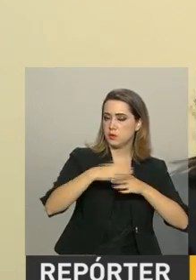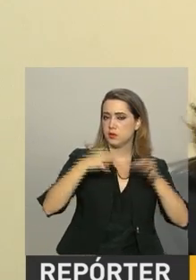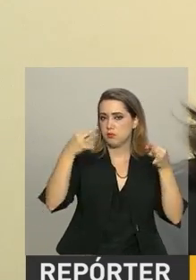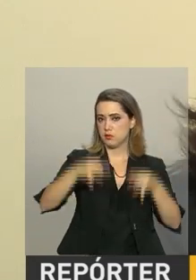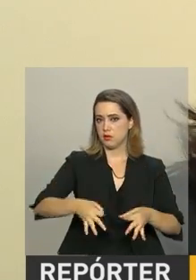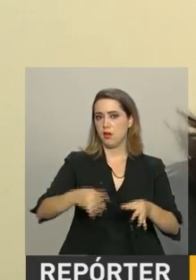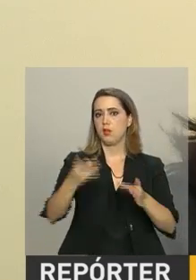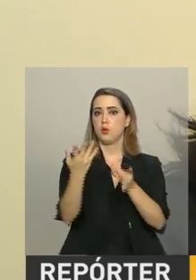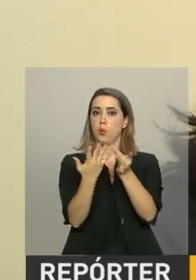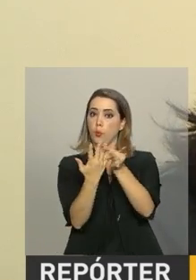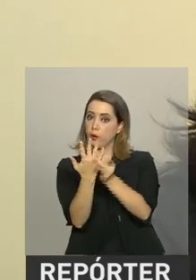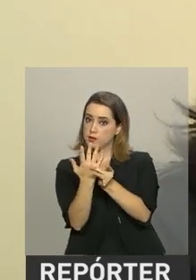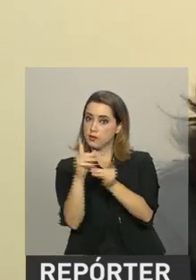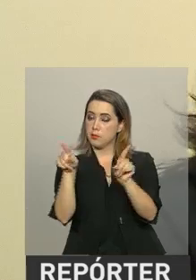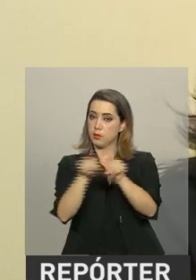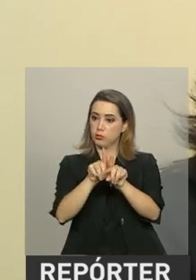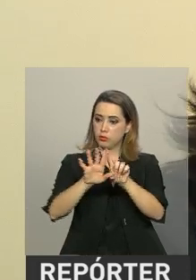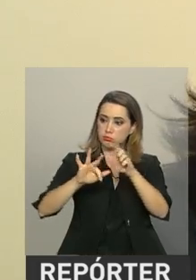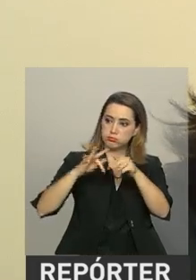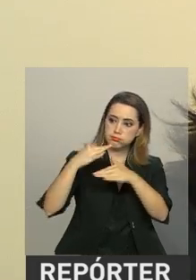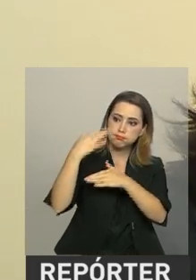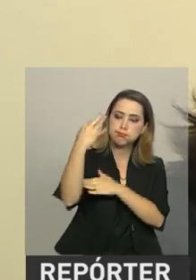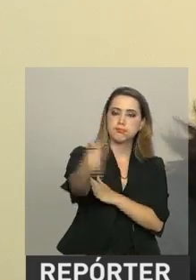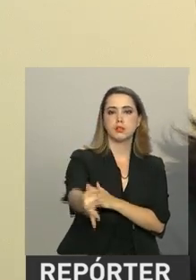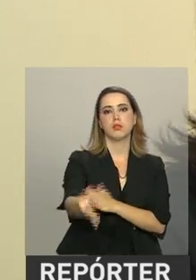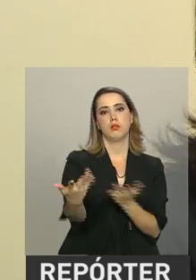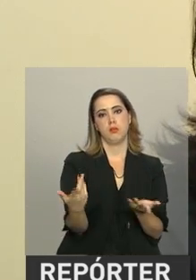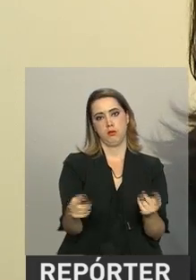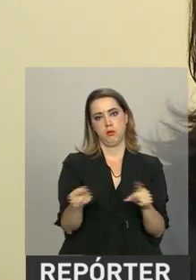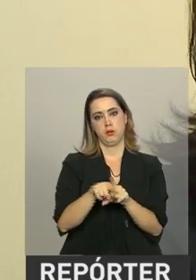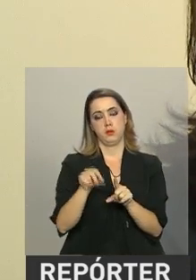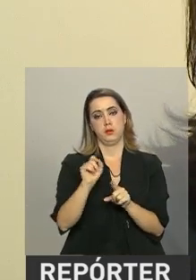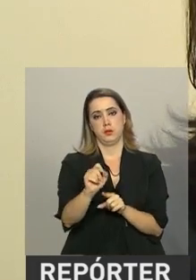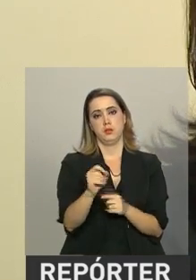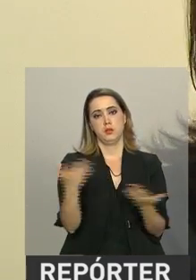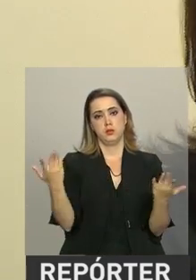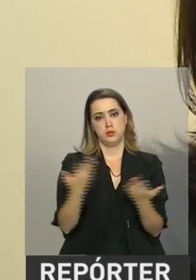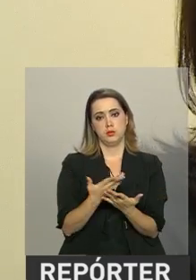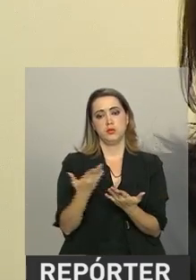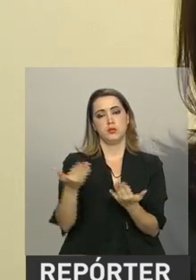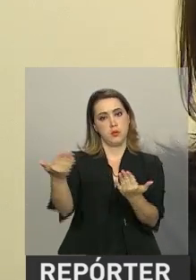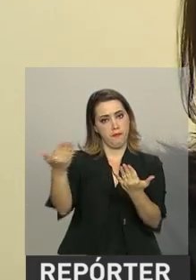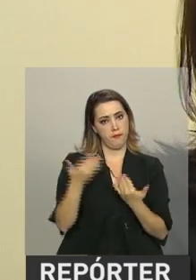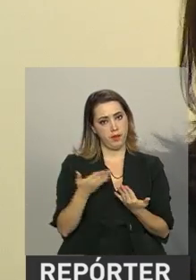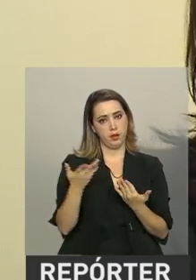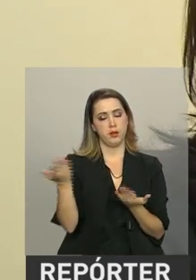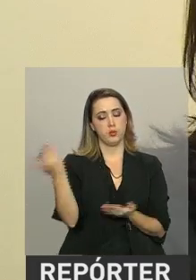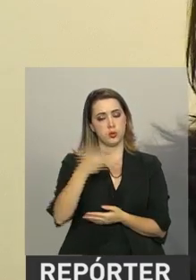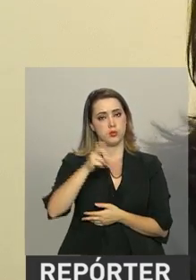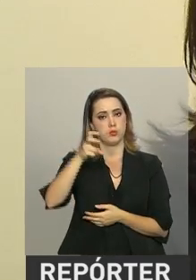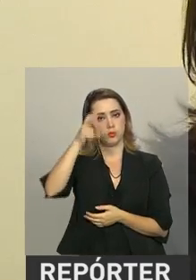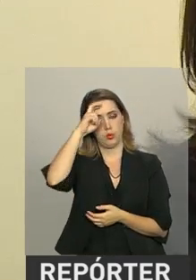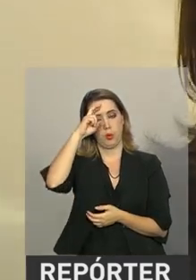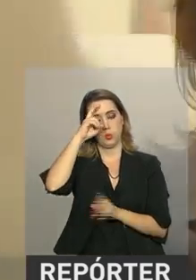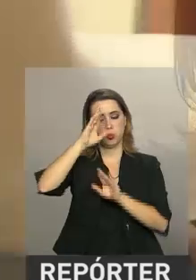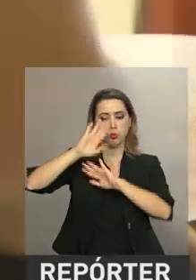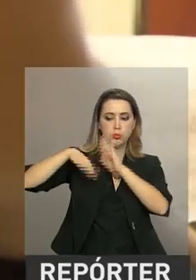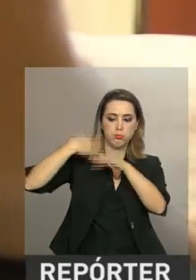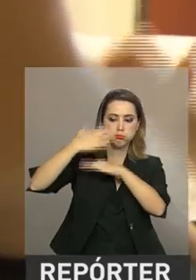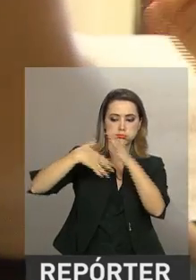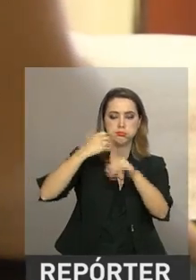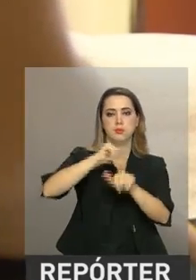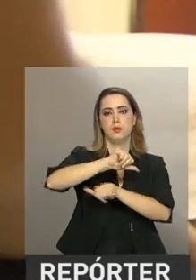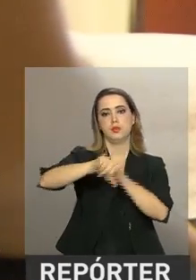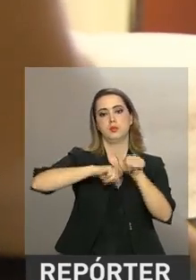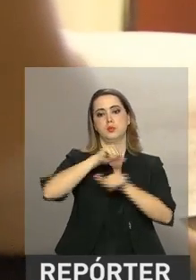também né então eu acho que que acabou virando veio da Cultura né tudo veio mudando muito e